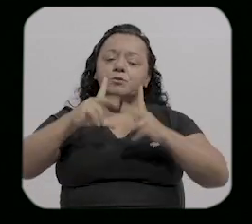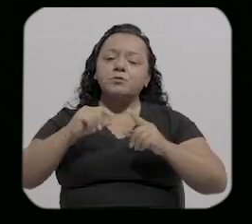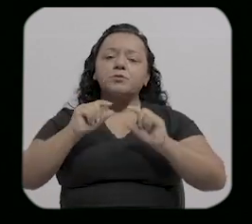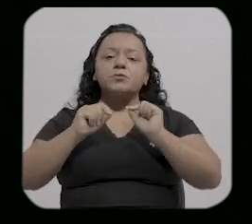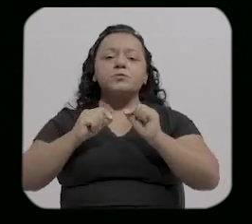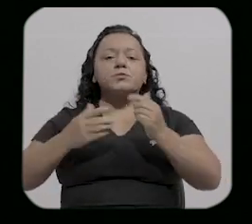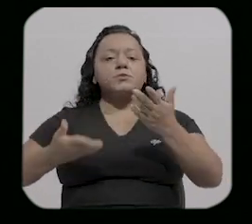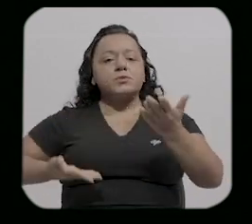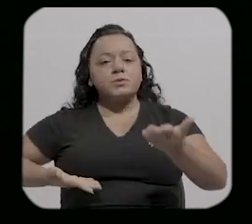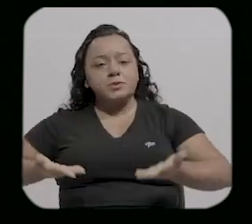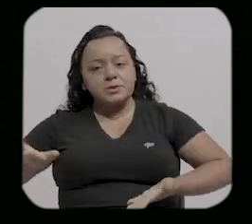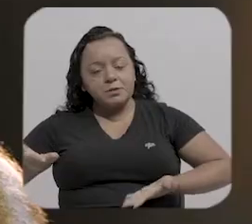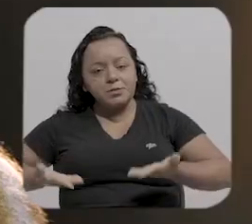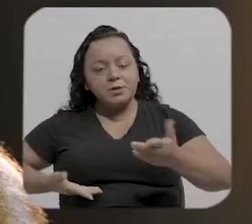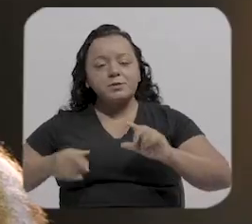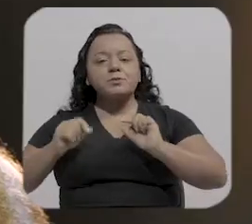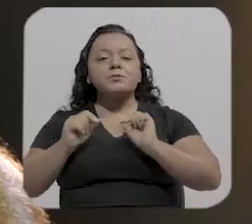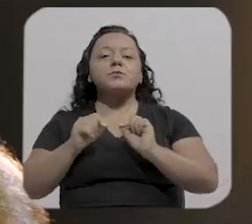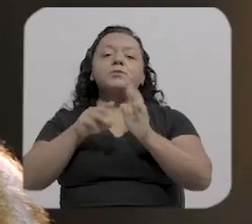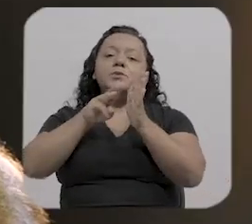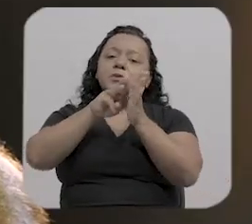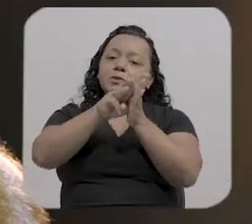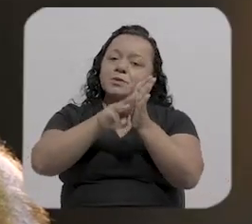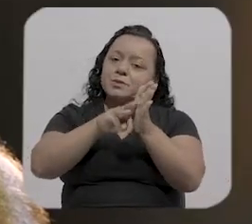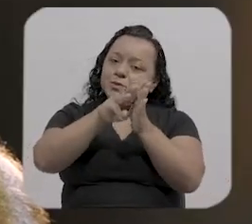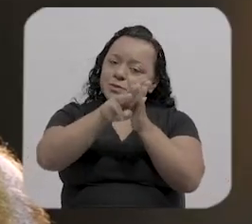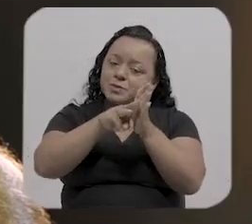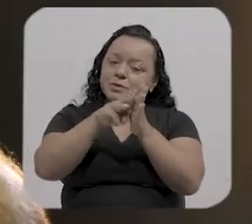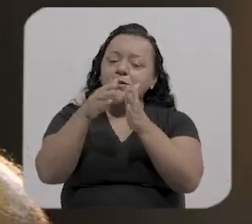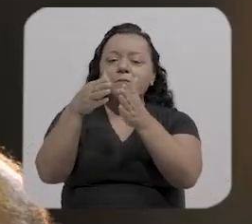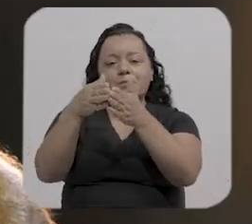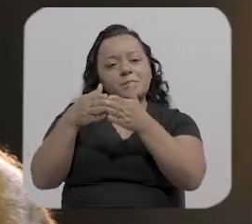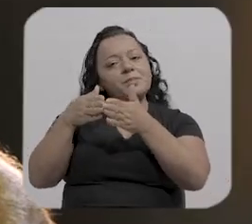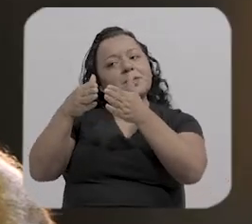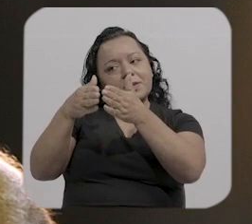pelos operários da Madeira Mamoré. Quando eu vou à igreja, eu peço para eles.